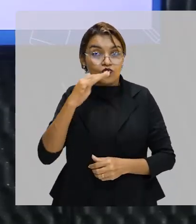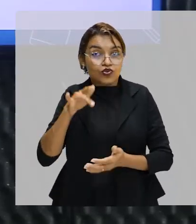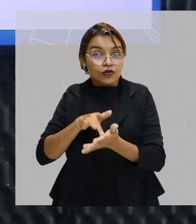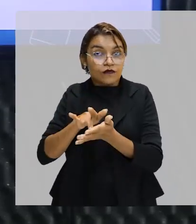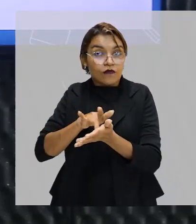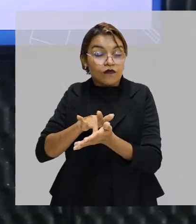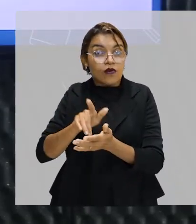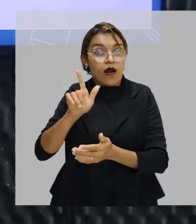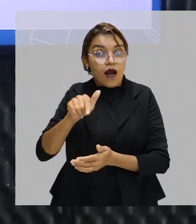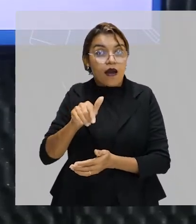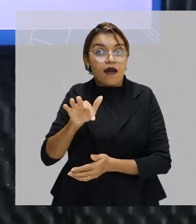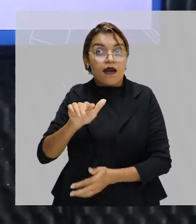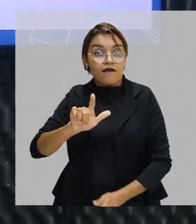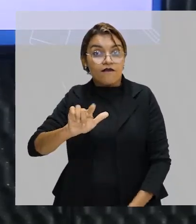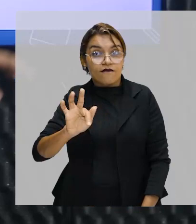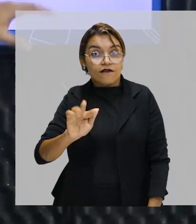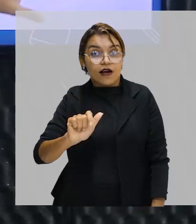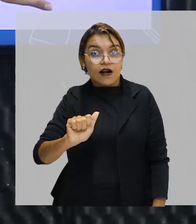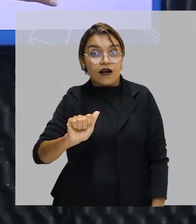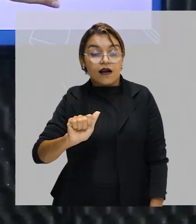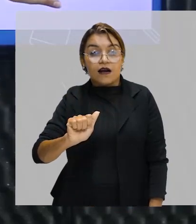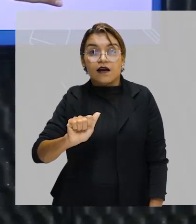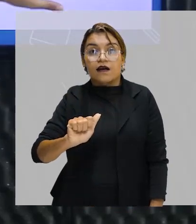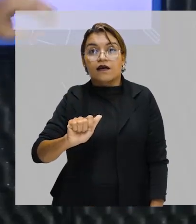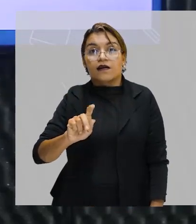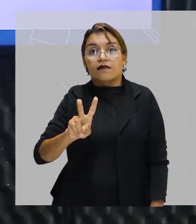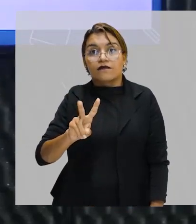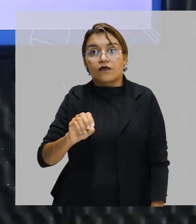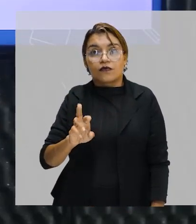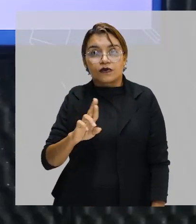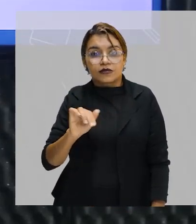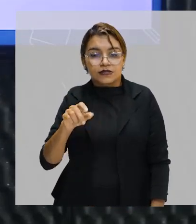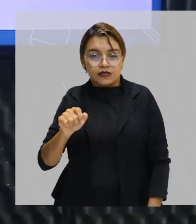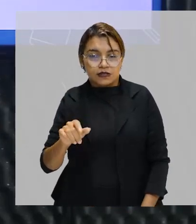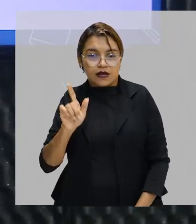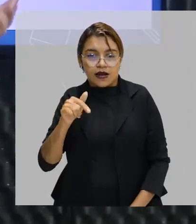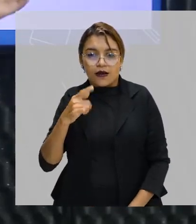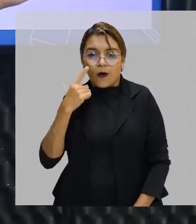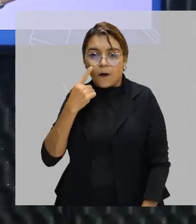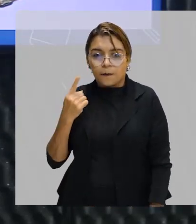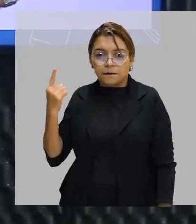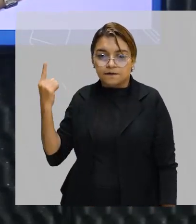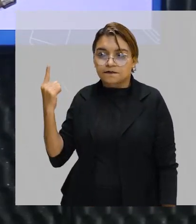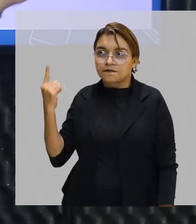qualquer flavorizante, na verdade, eles são ésteres, certo? O éster tem